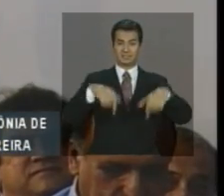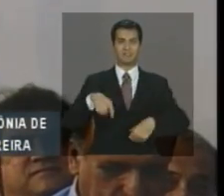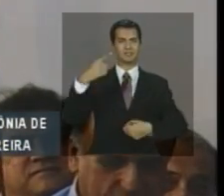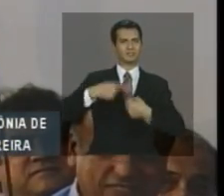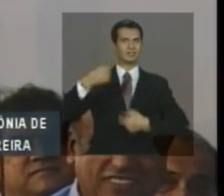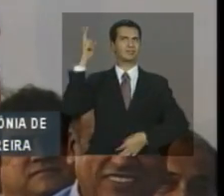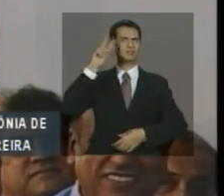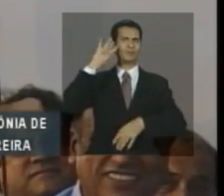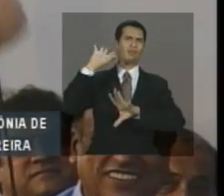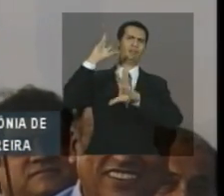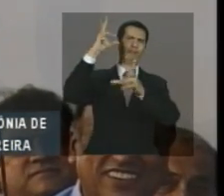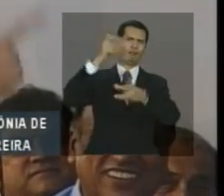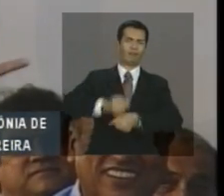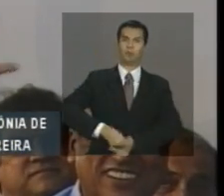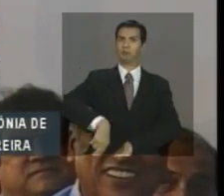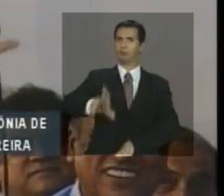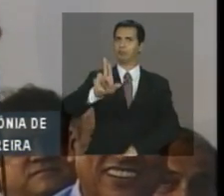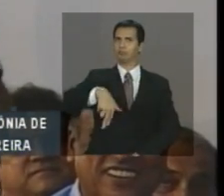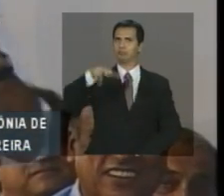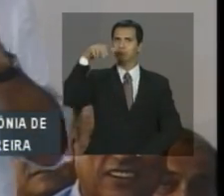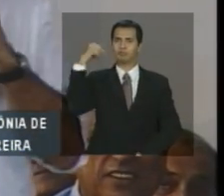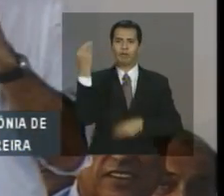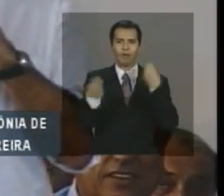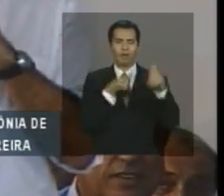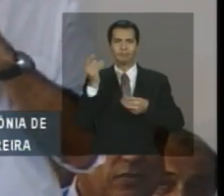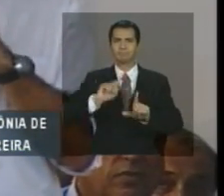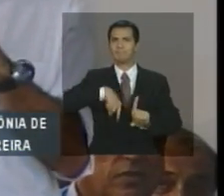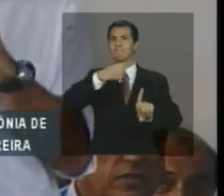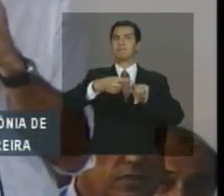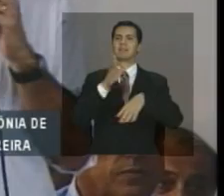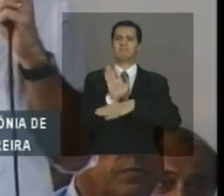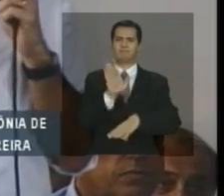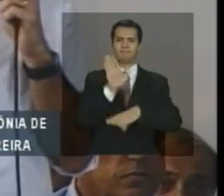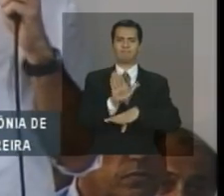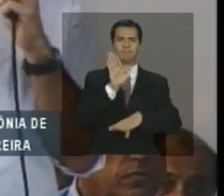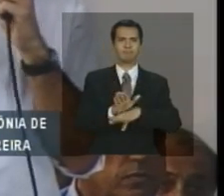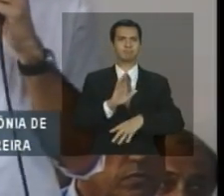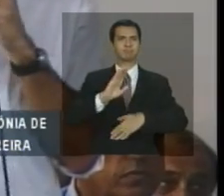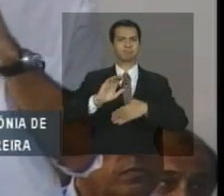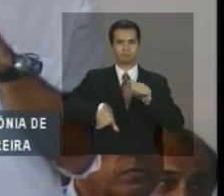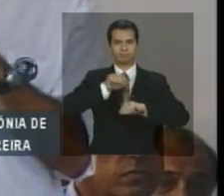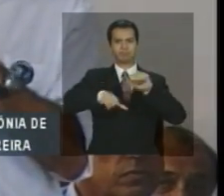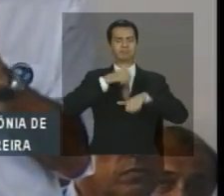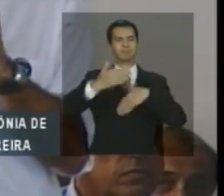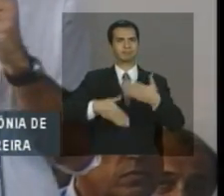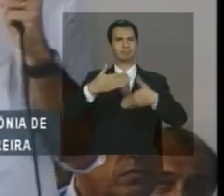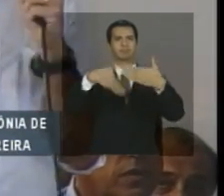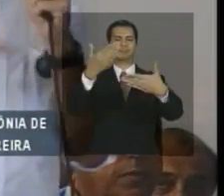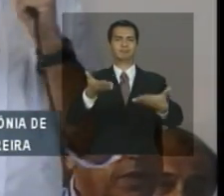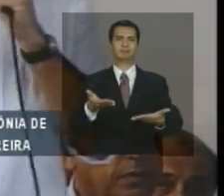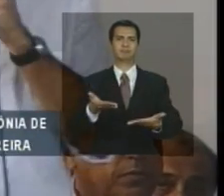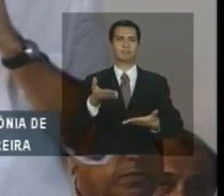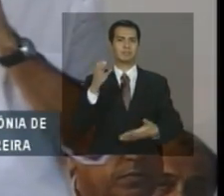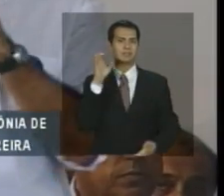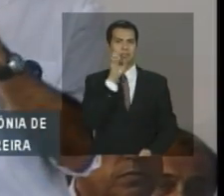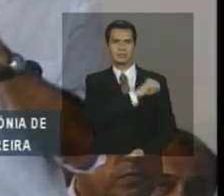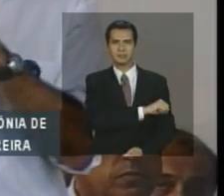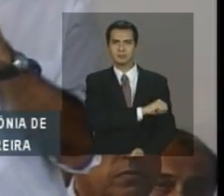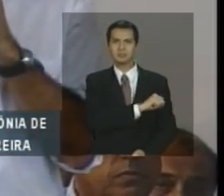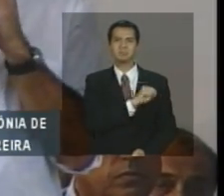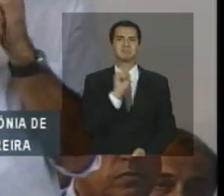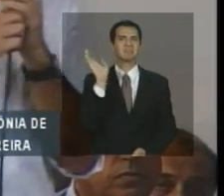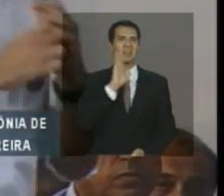cidade, na história desse país, uma cidade sofreu uma transformação tão grande, num espaço de tempo tão curto, com tanta coisa